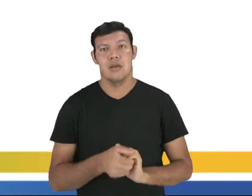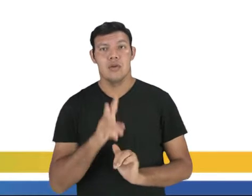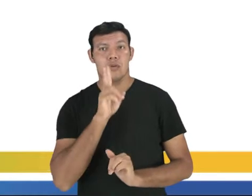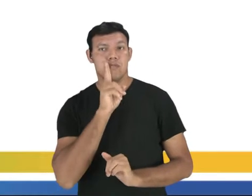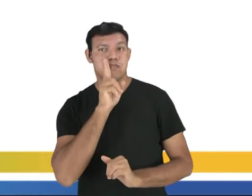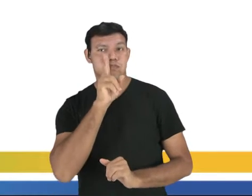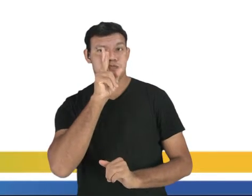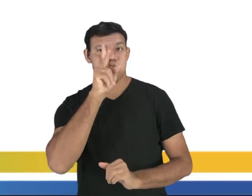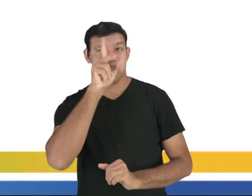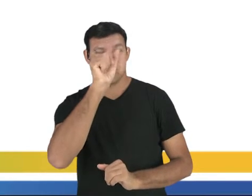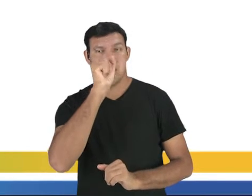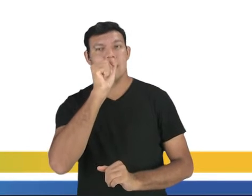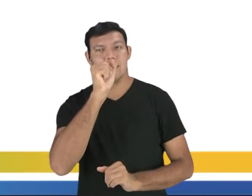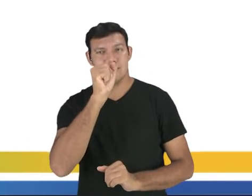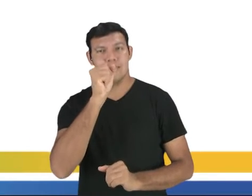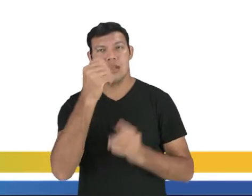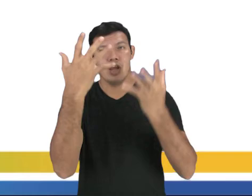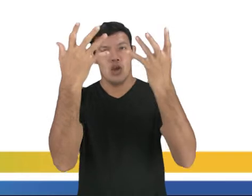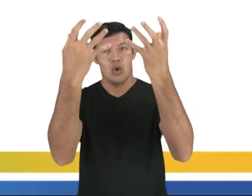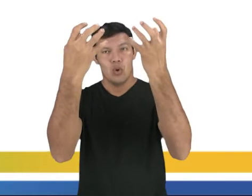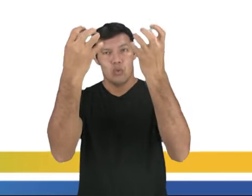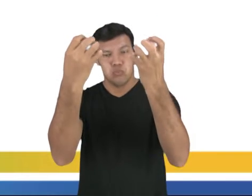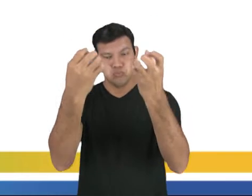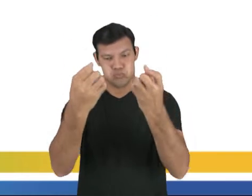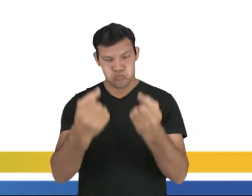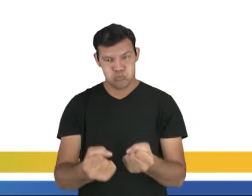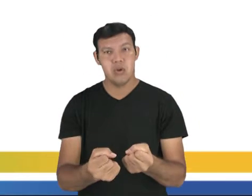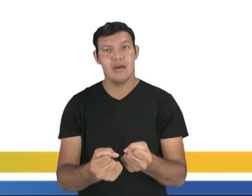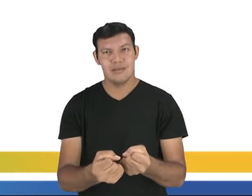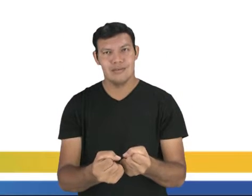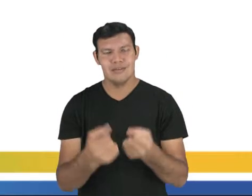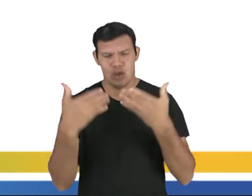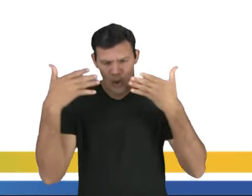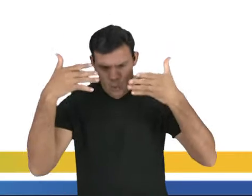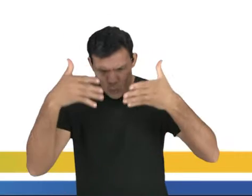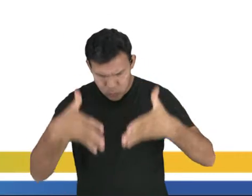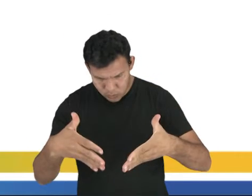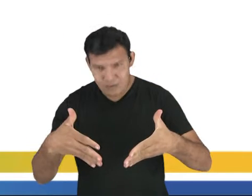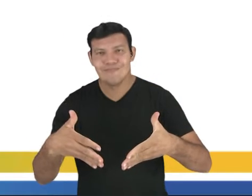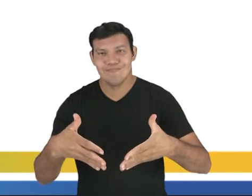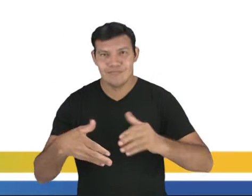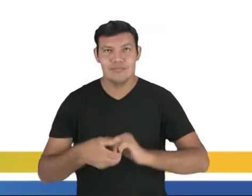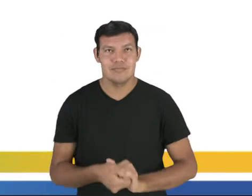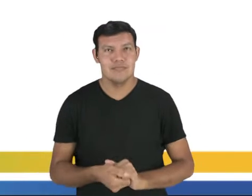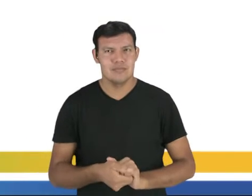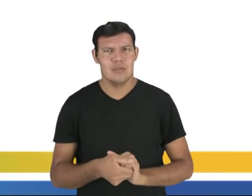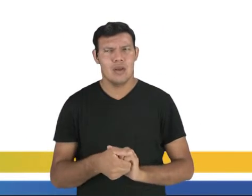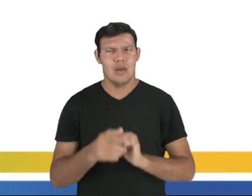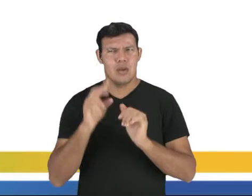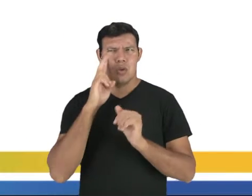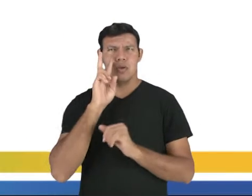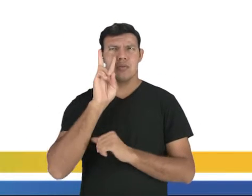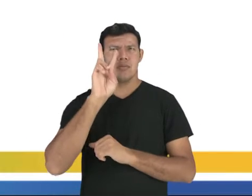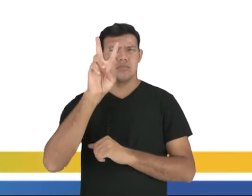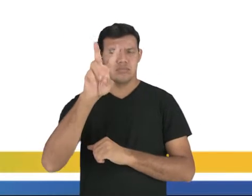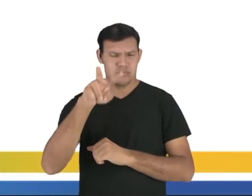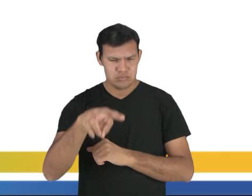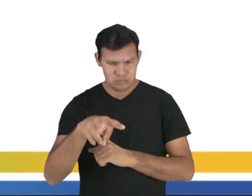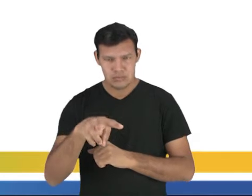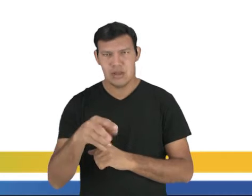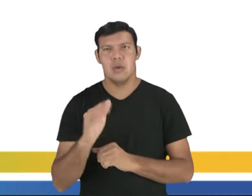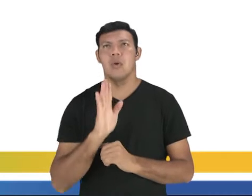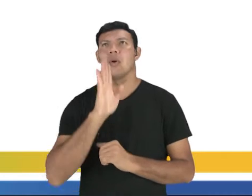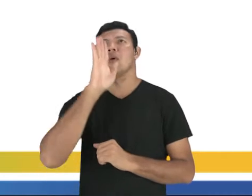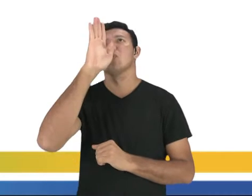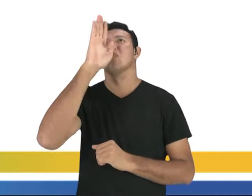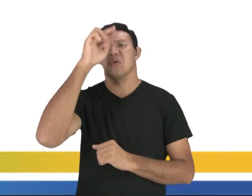que atrai os objetos não para baixo, mas para o centro, tá, pessoal? Quando você vê de longe do espaço, não tem cima, não